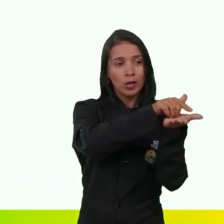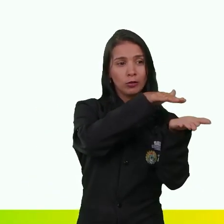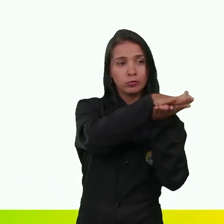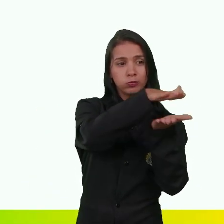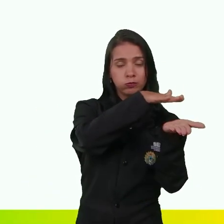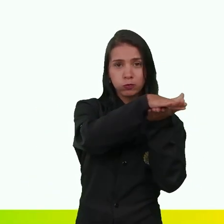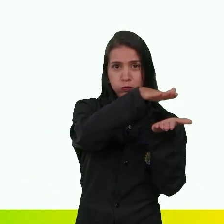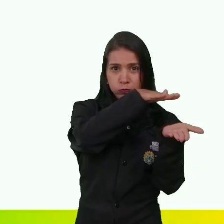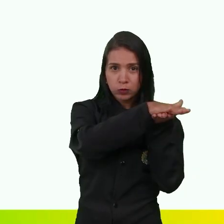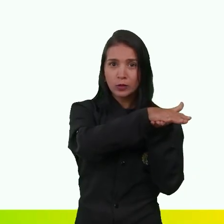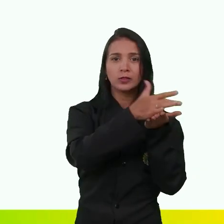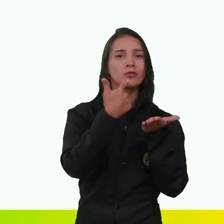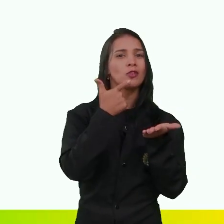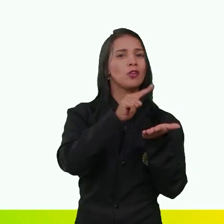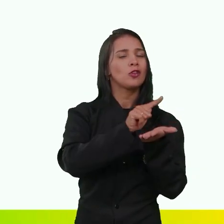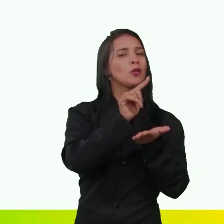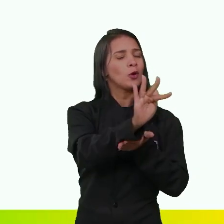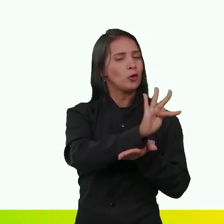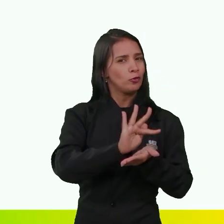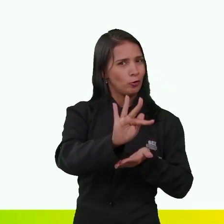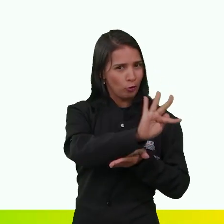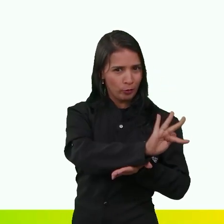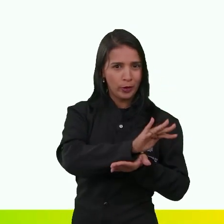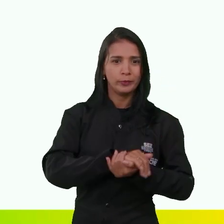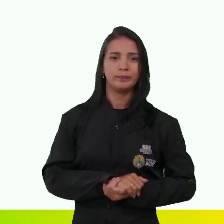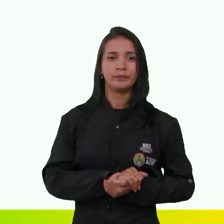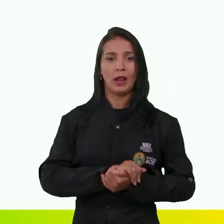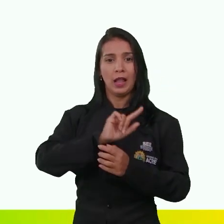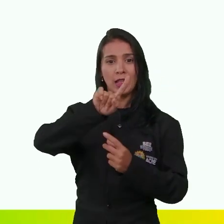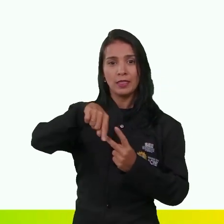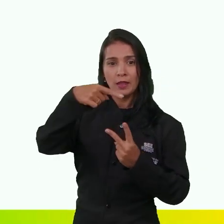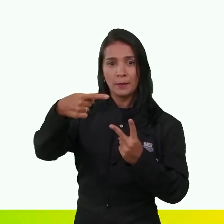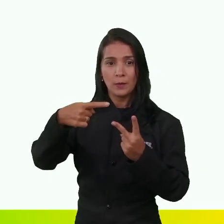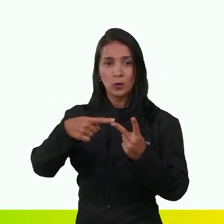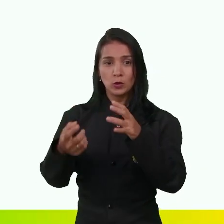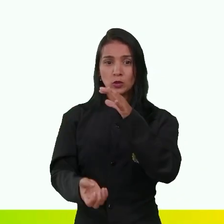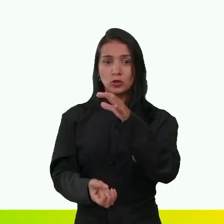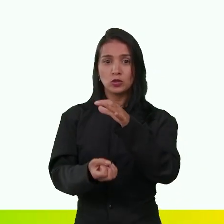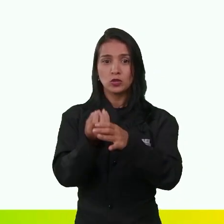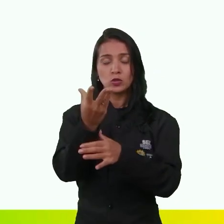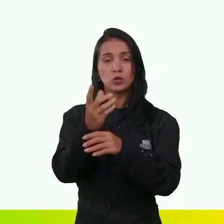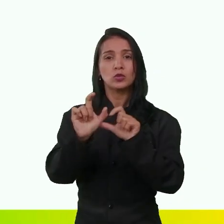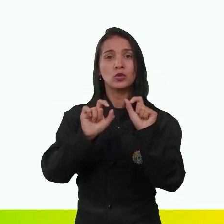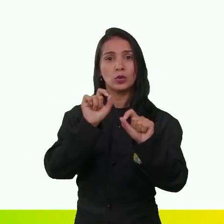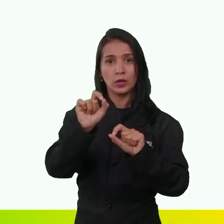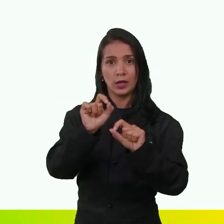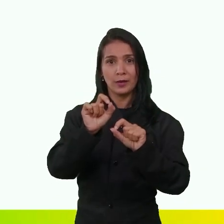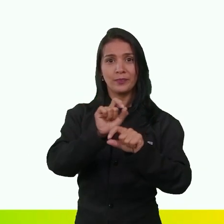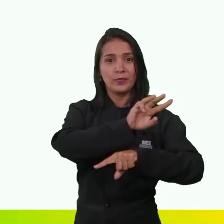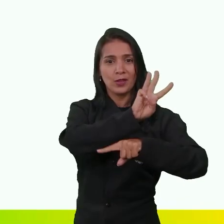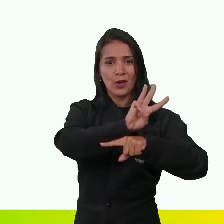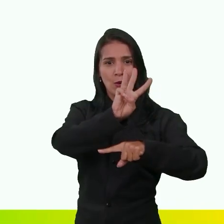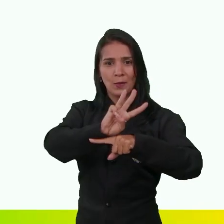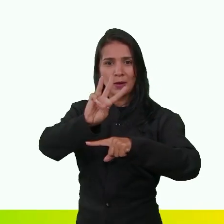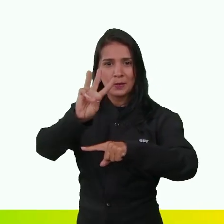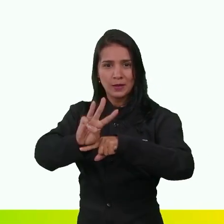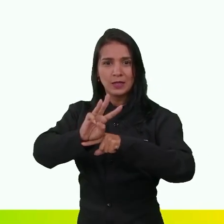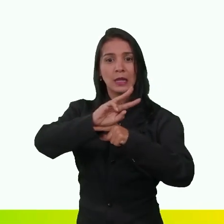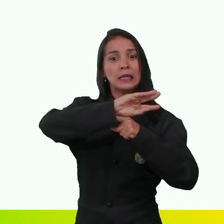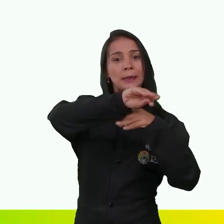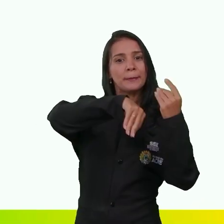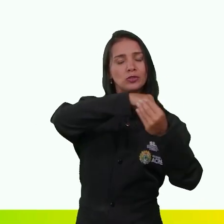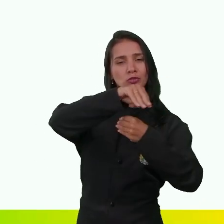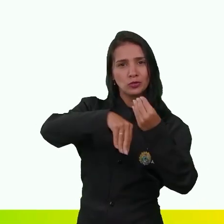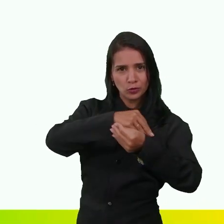formal, objetiva. Depois, nós temos um portal de notícias que vai misturar tanto recursos digitais,